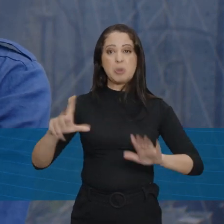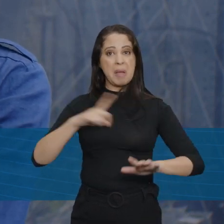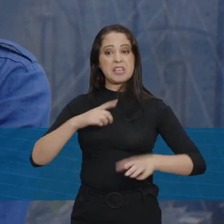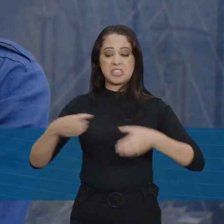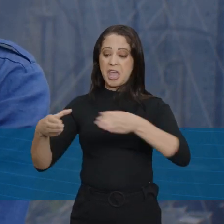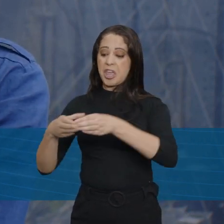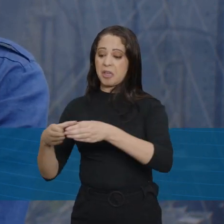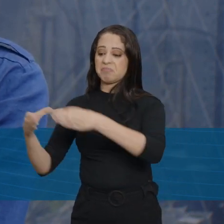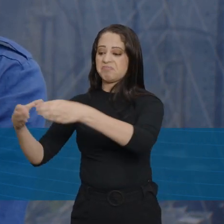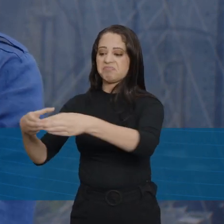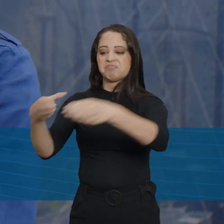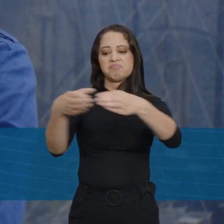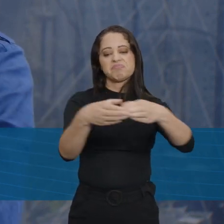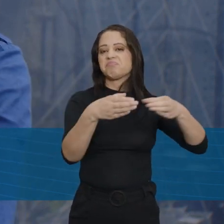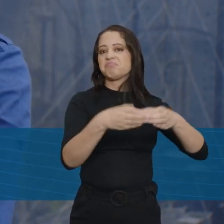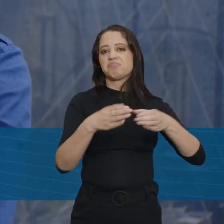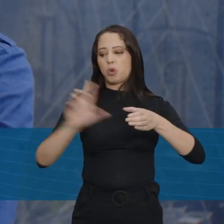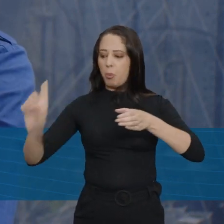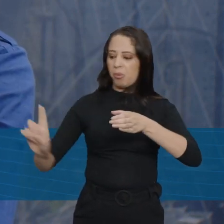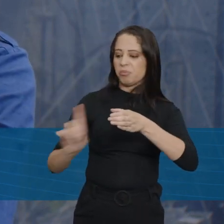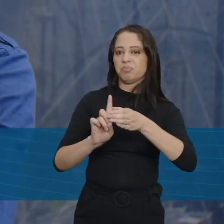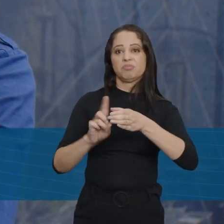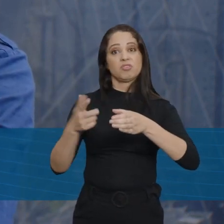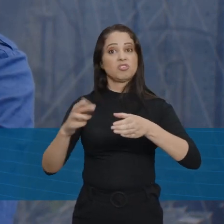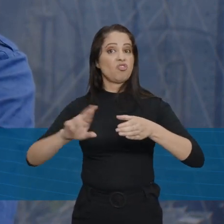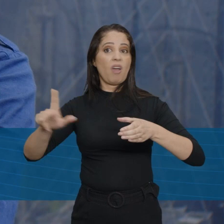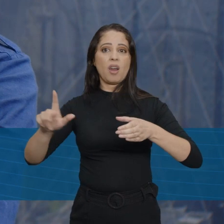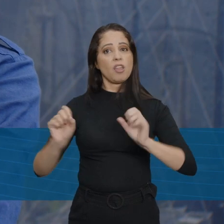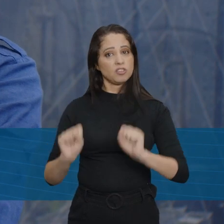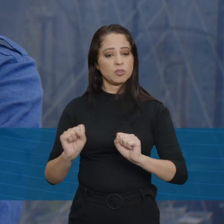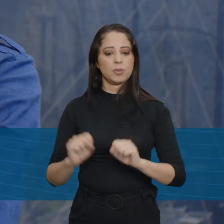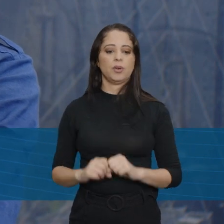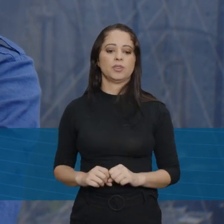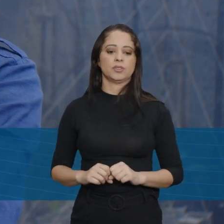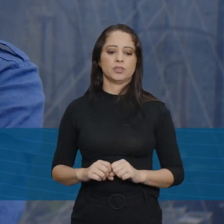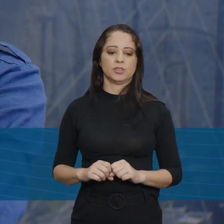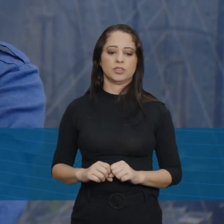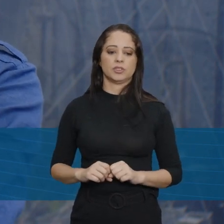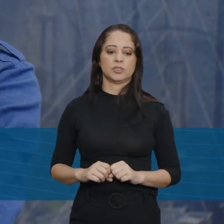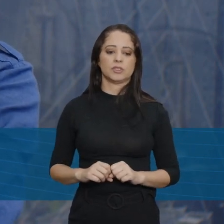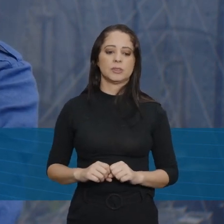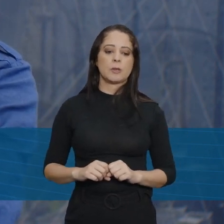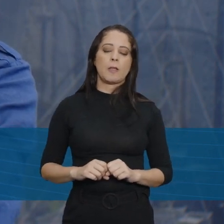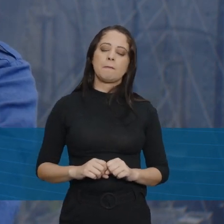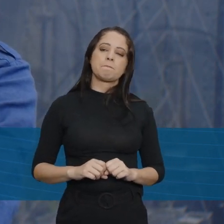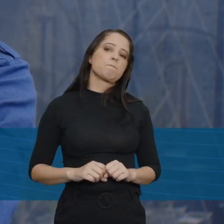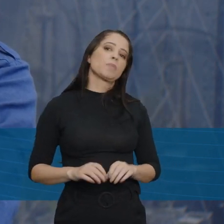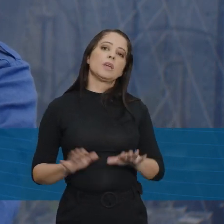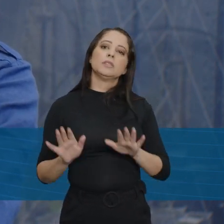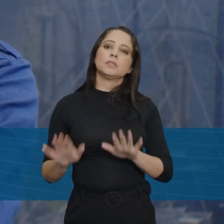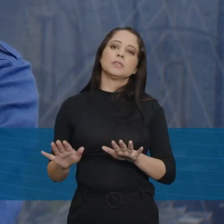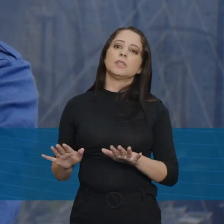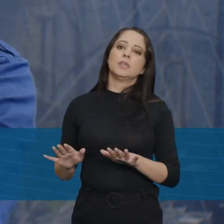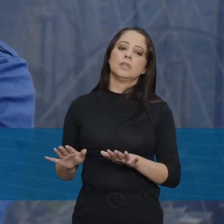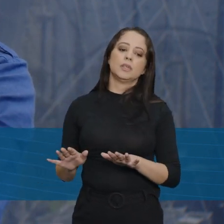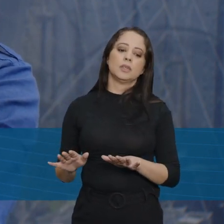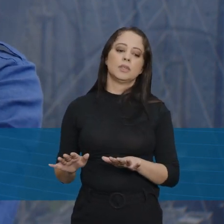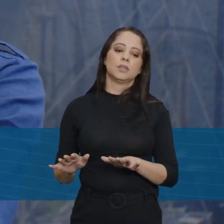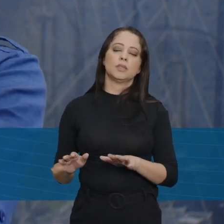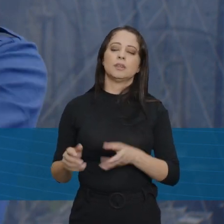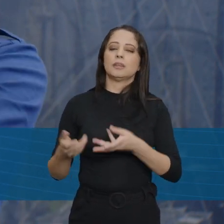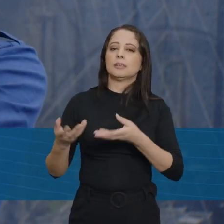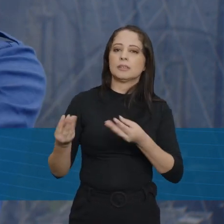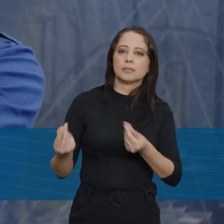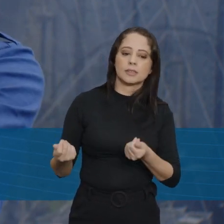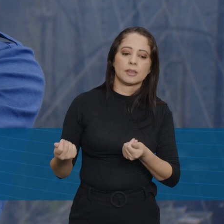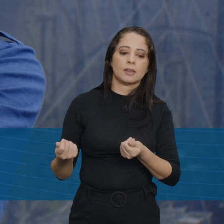também existem outros grupos sociais, isso às vezes fortalece muito, tá? Então, assim, criar ambientes em que aqueles alunos que têm coisas